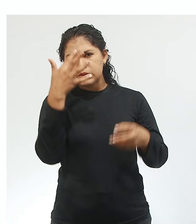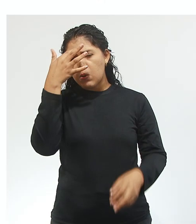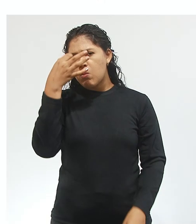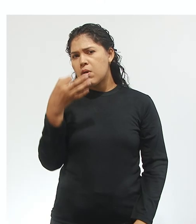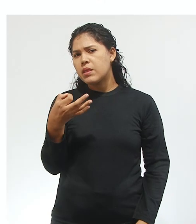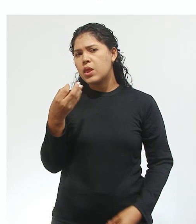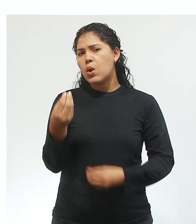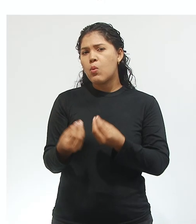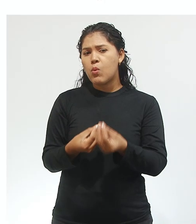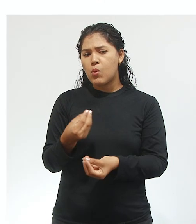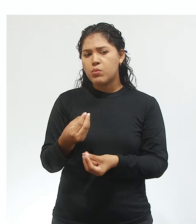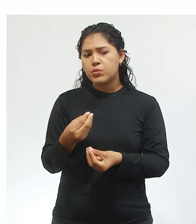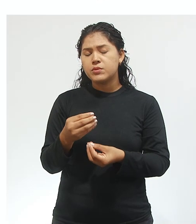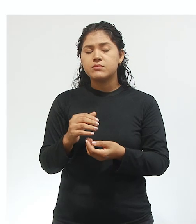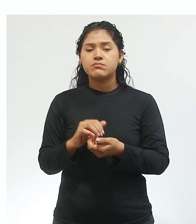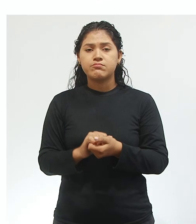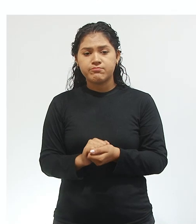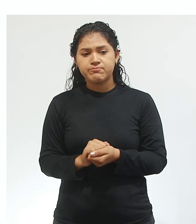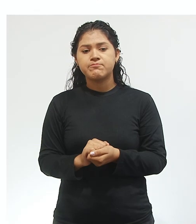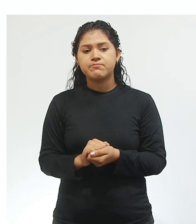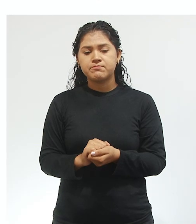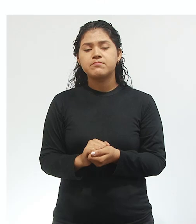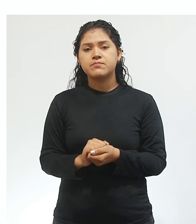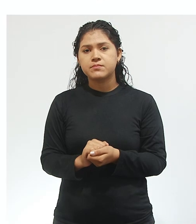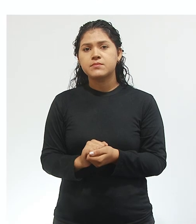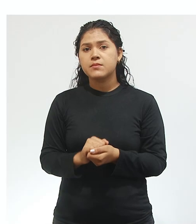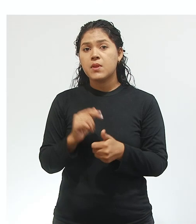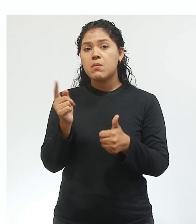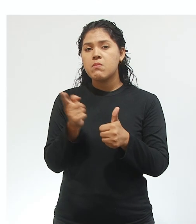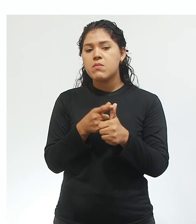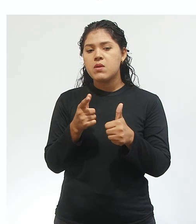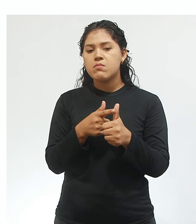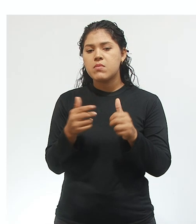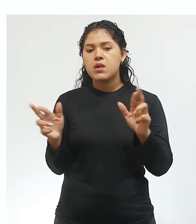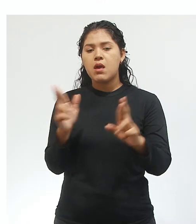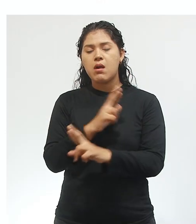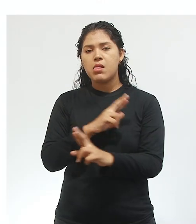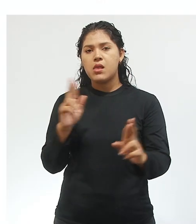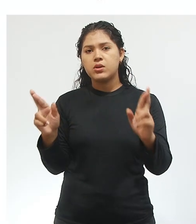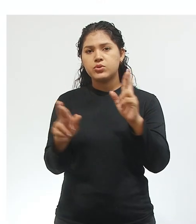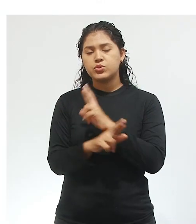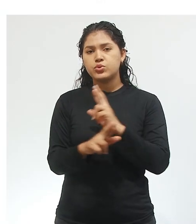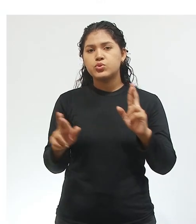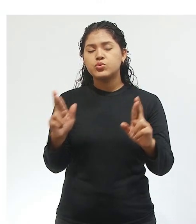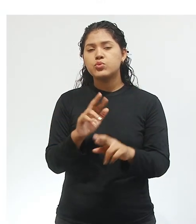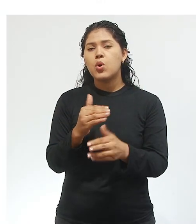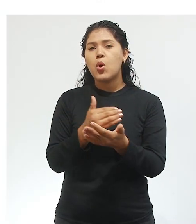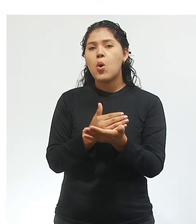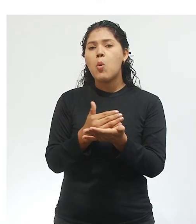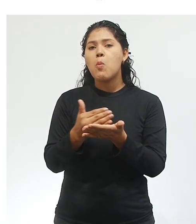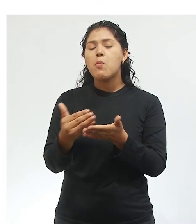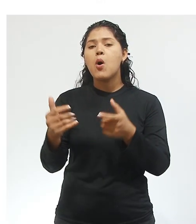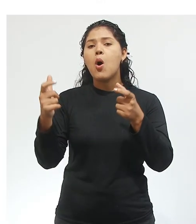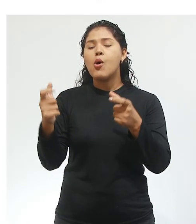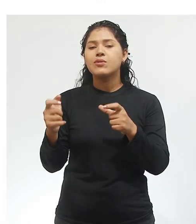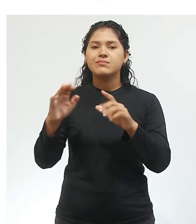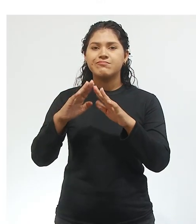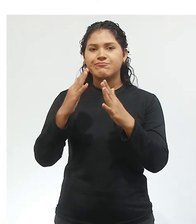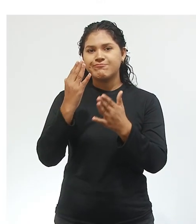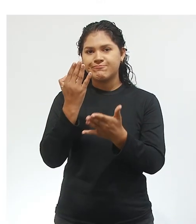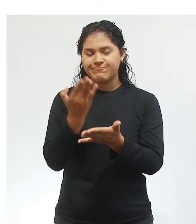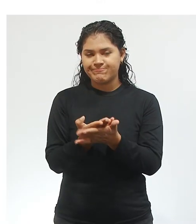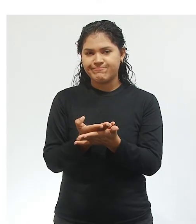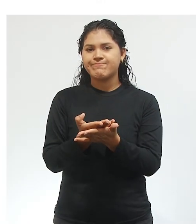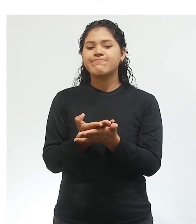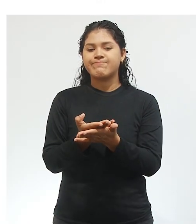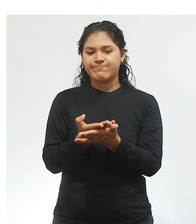compreender que a primeira forma de relação com o outro se estabelece no ambiente